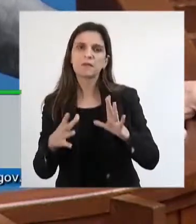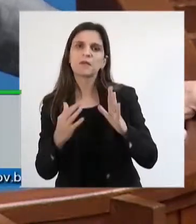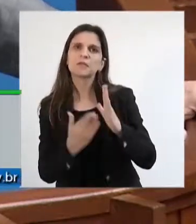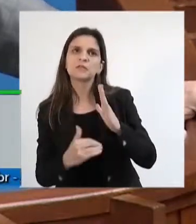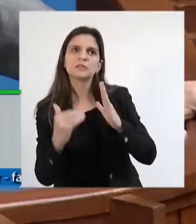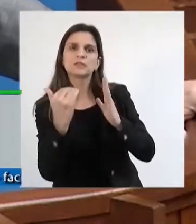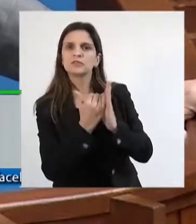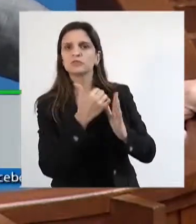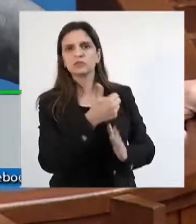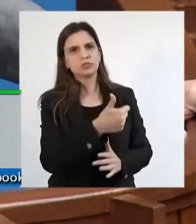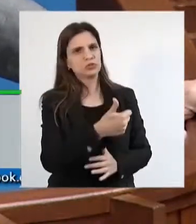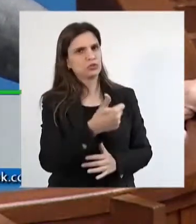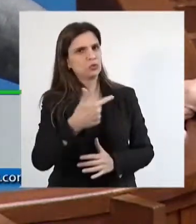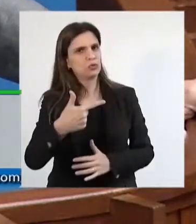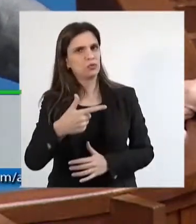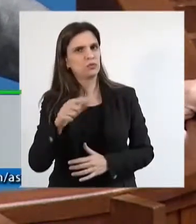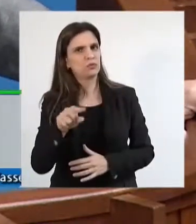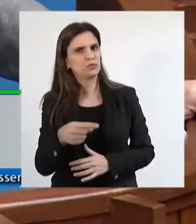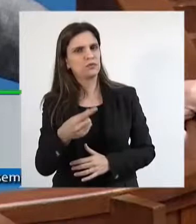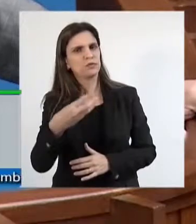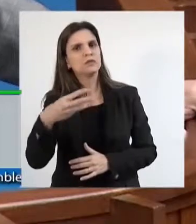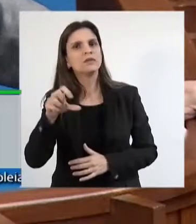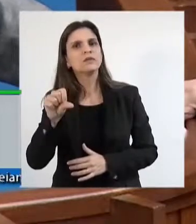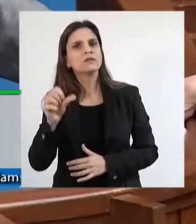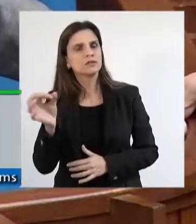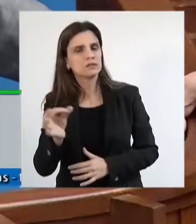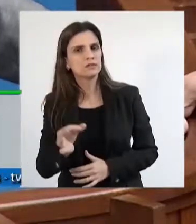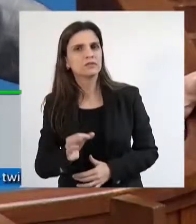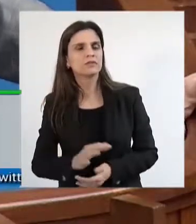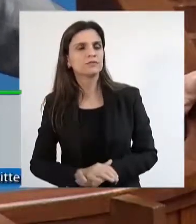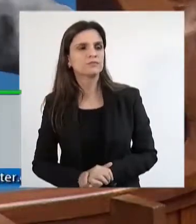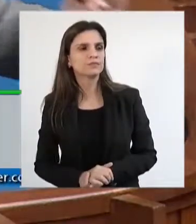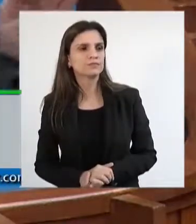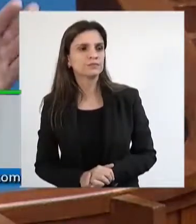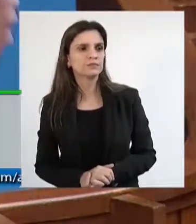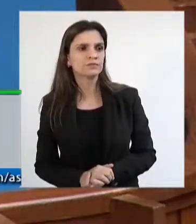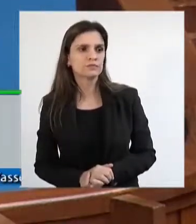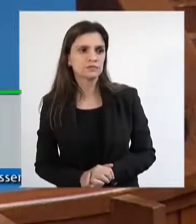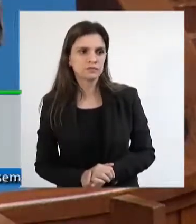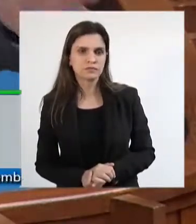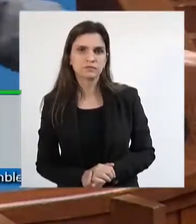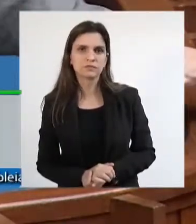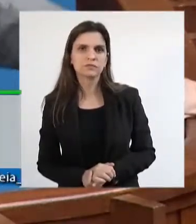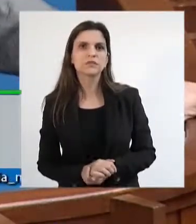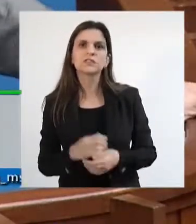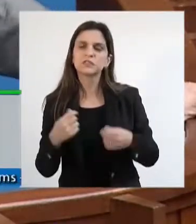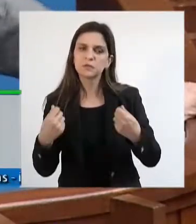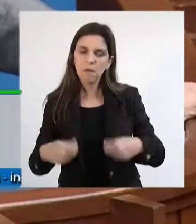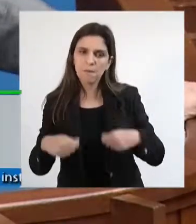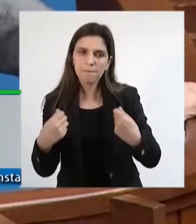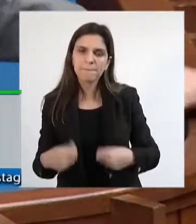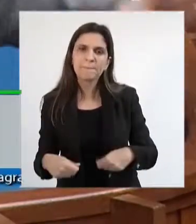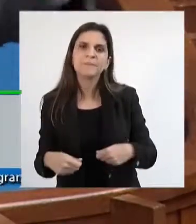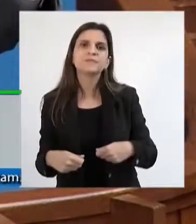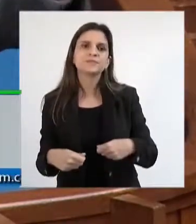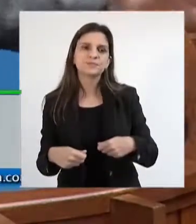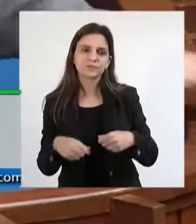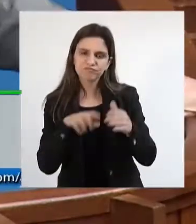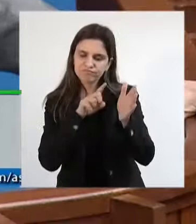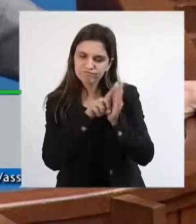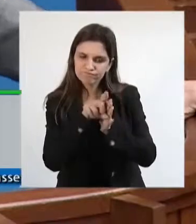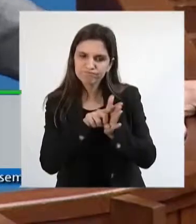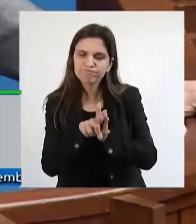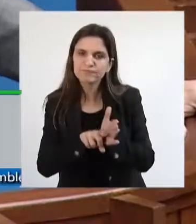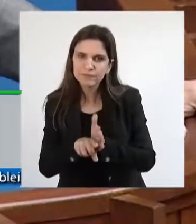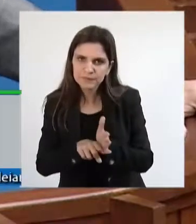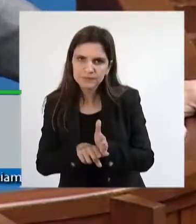e chegado a algumas conclusões muito interessantes. Na verdade, nós temos que aprofundar o estudo para